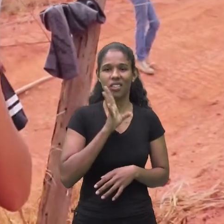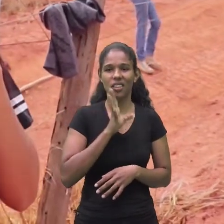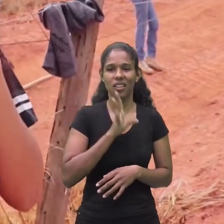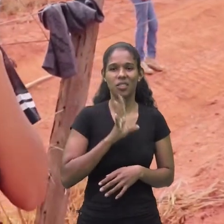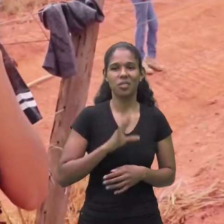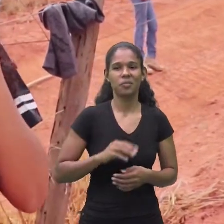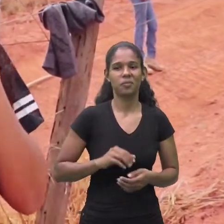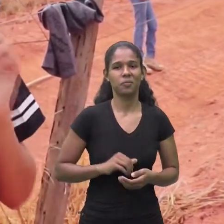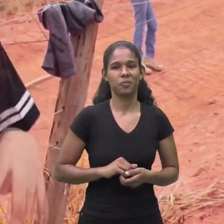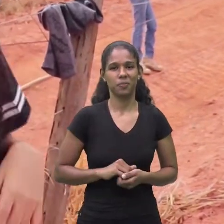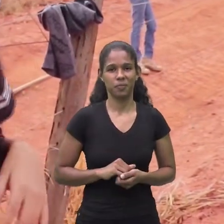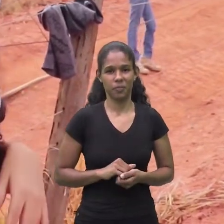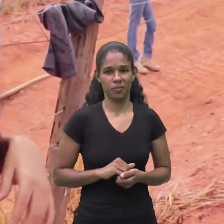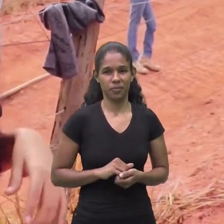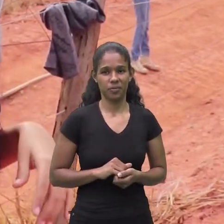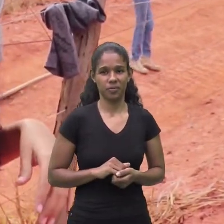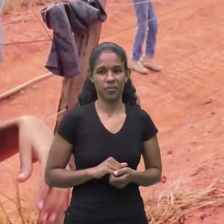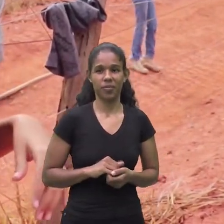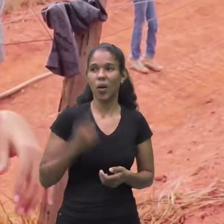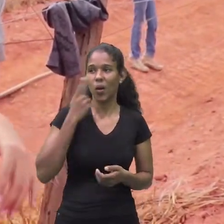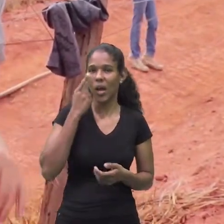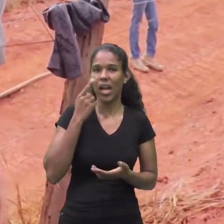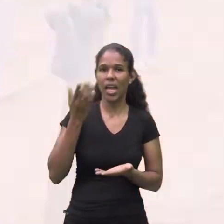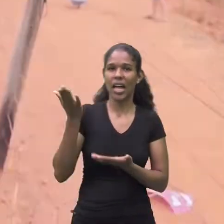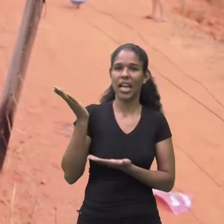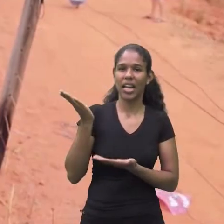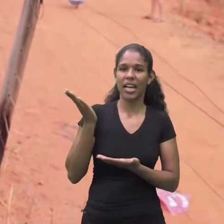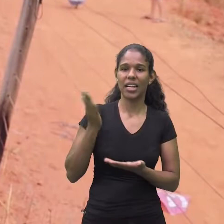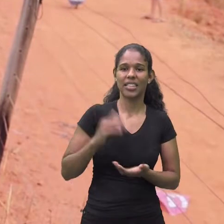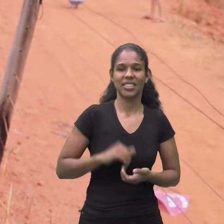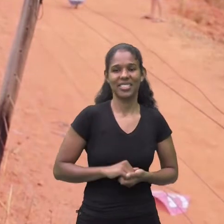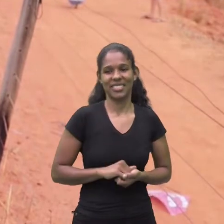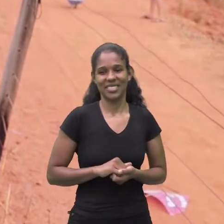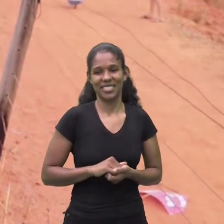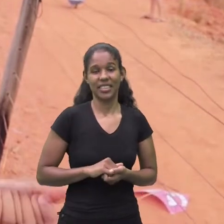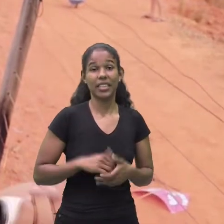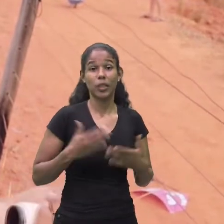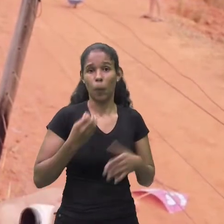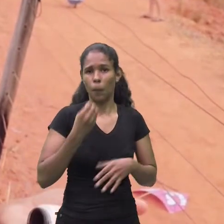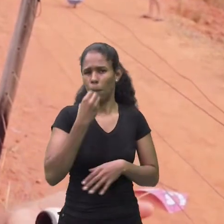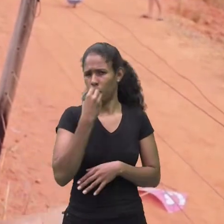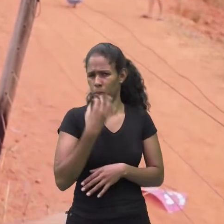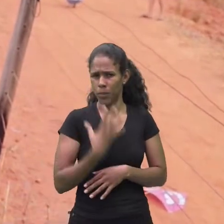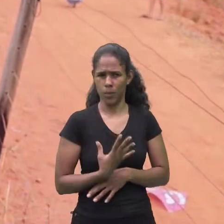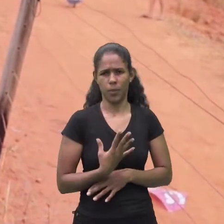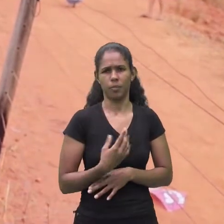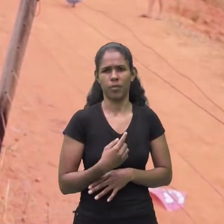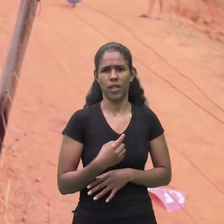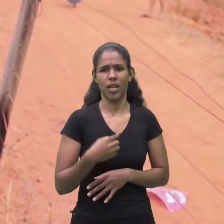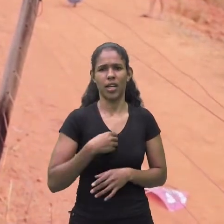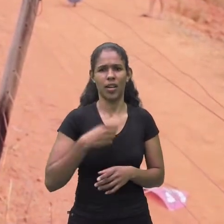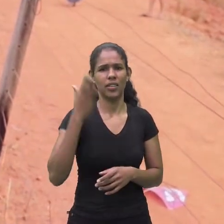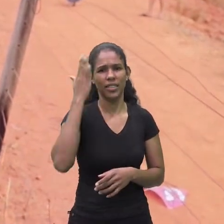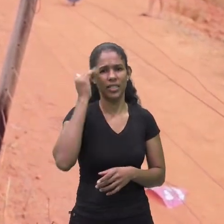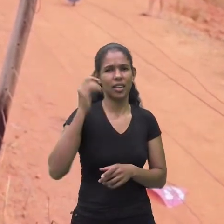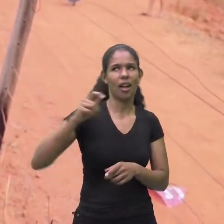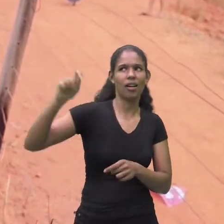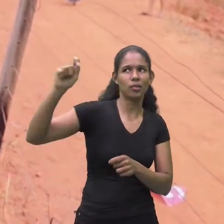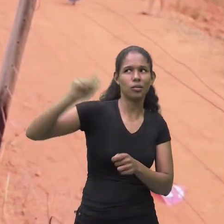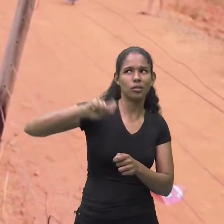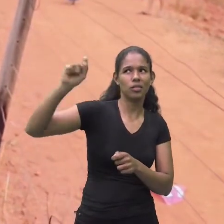bom. Aí, ó. Agora minha pipa foi. Muito bom. Eu sei só soltar a pipa, mas eu não sei